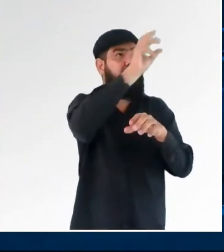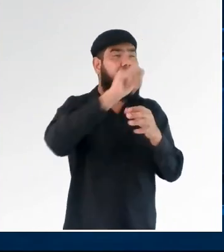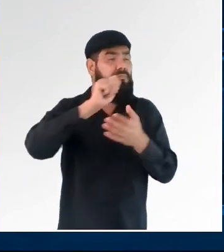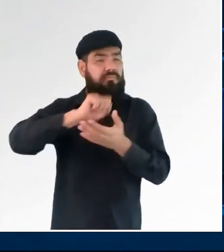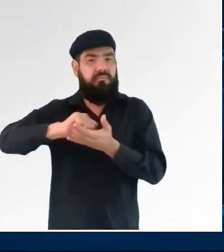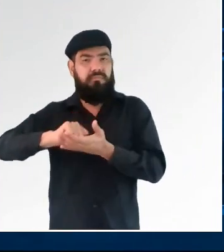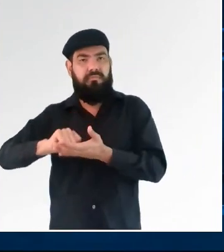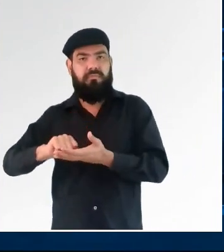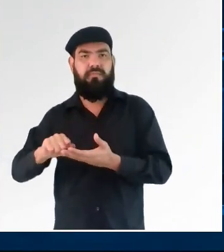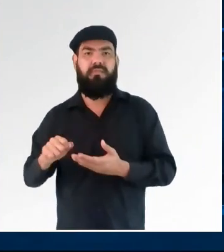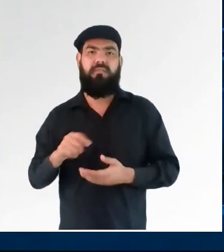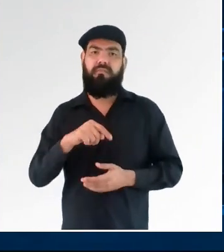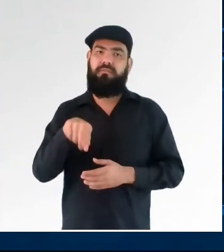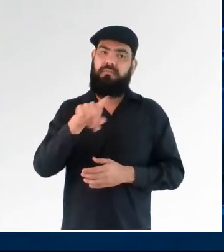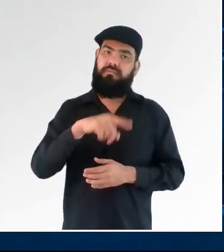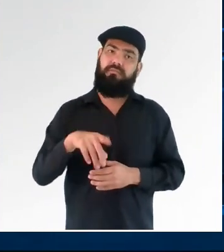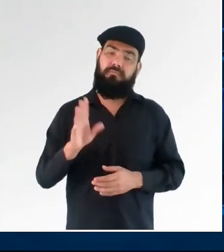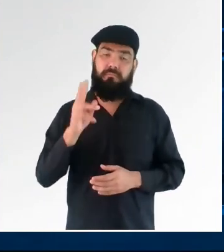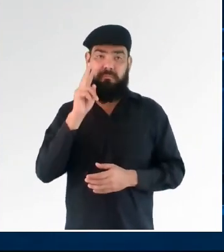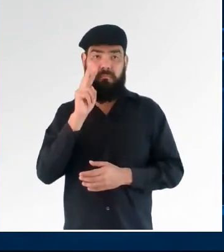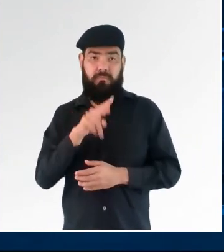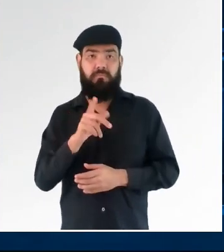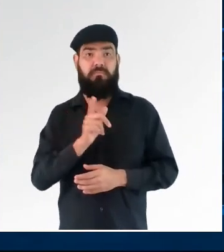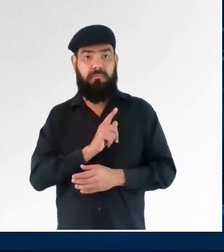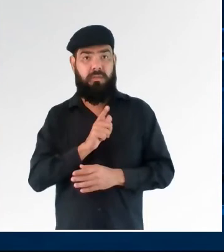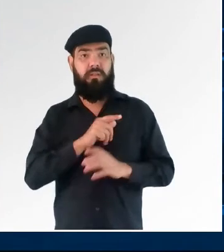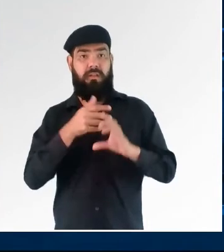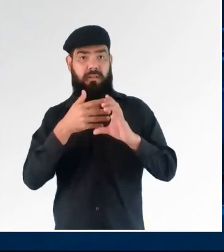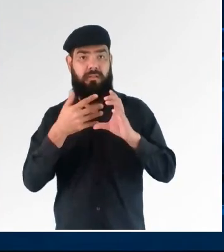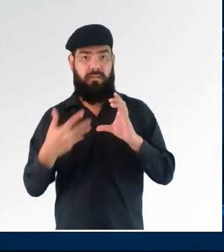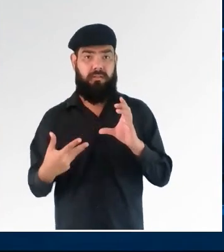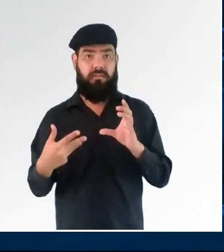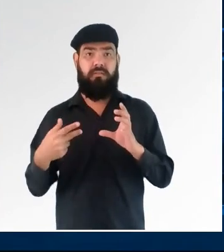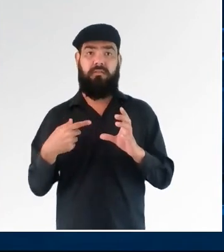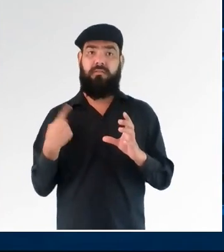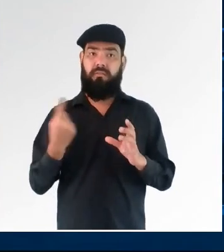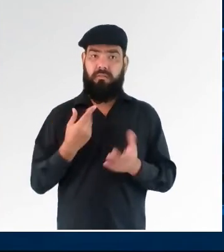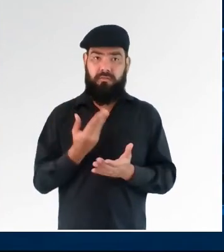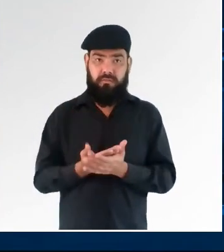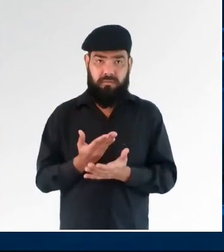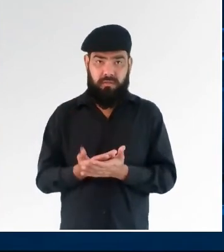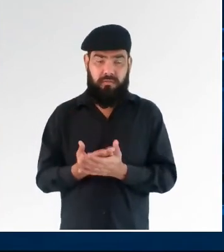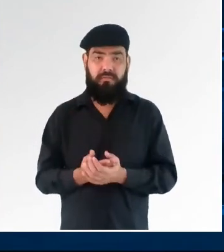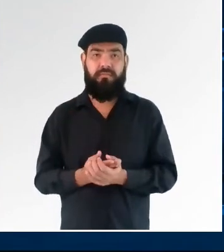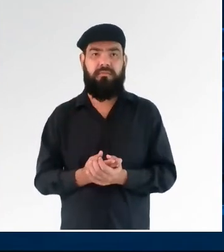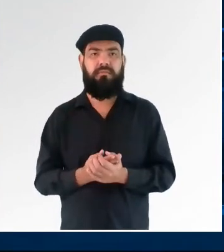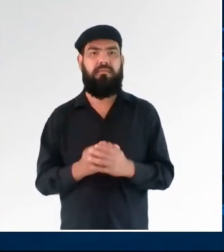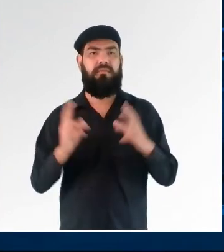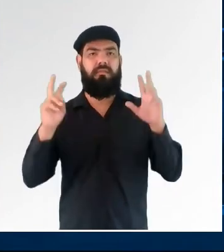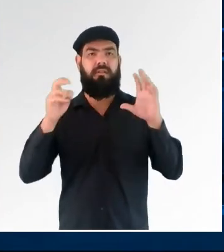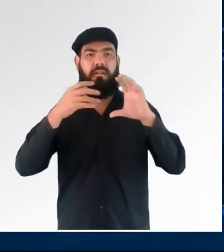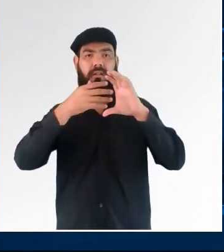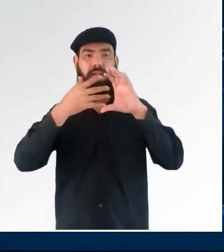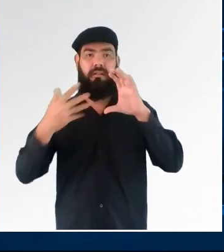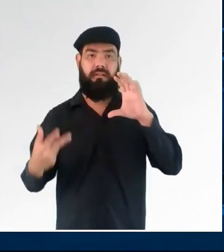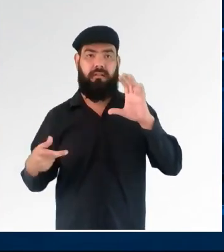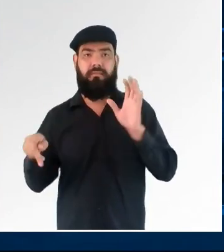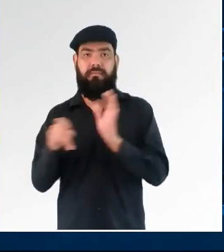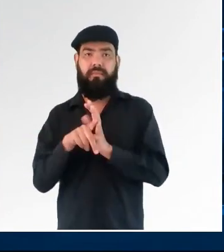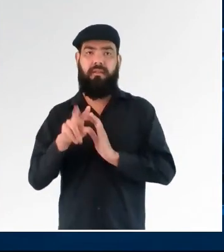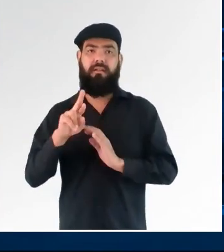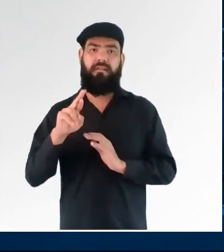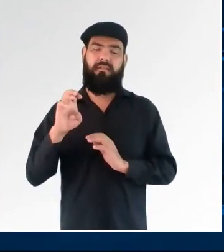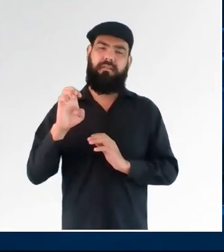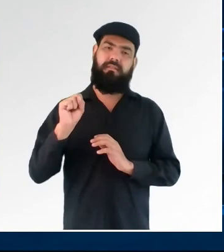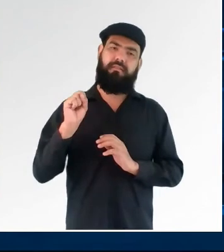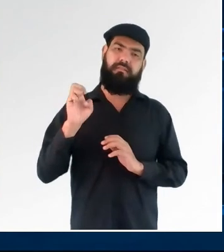você verificou ali que tem essas características que nós estudamos, né? Estudamos sobre as características da resenha. Então, a resenha pode